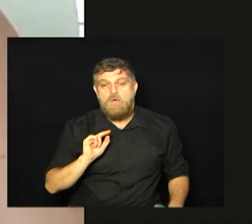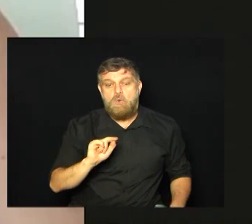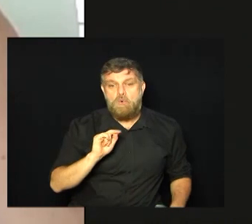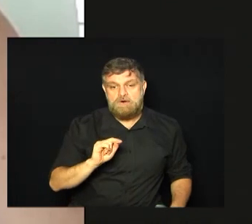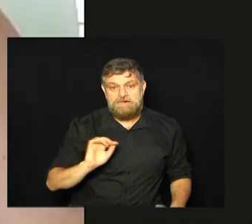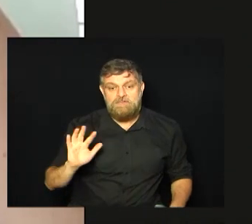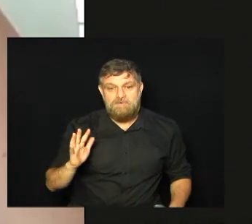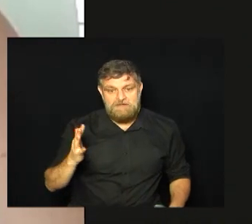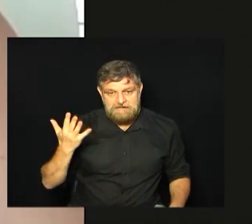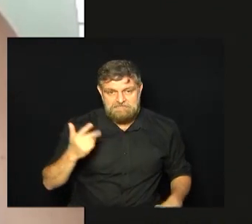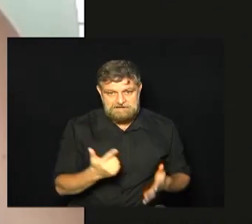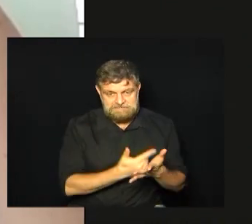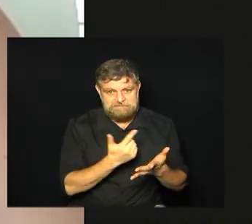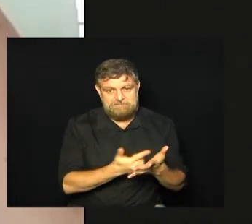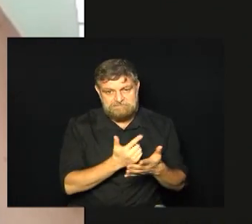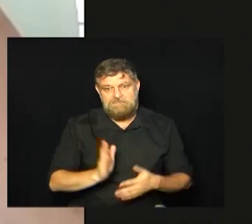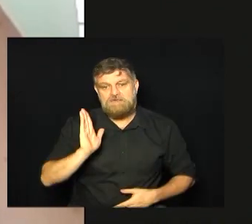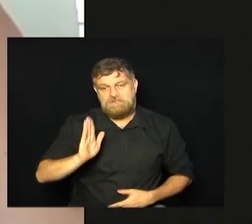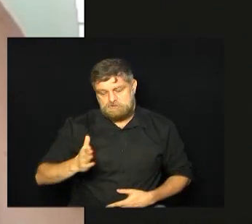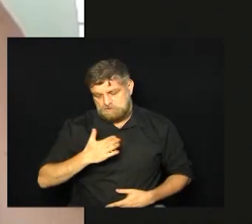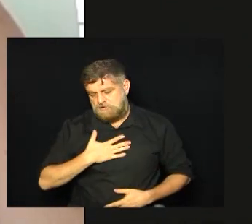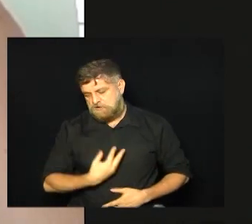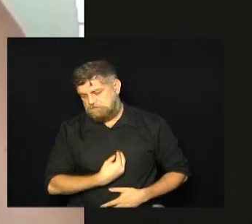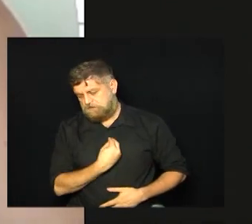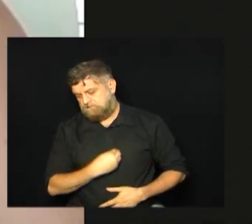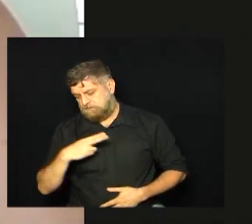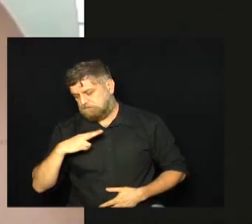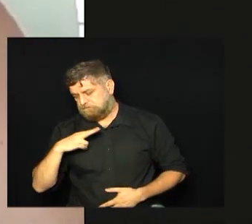que acontece no livro já aconteceu comigo.